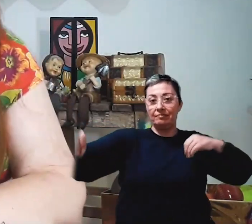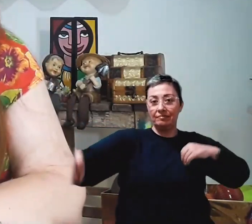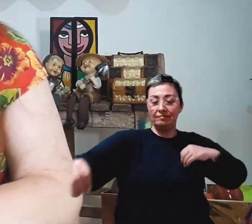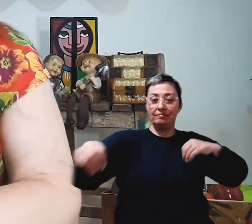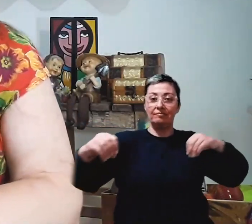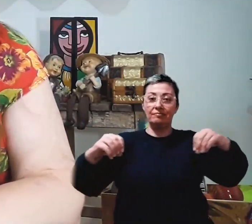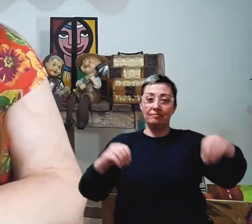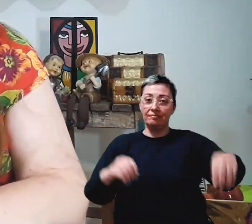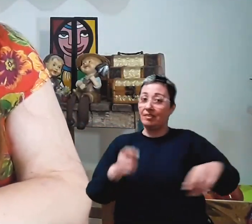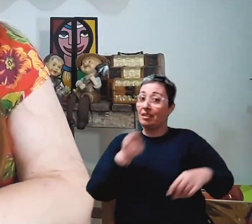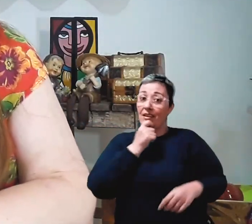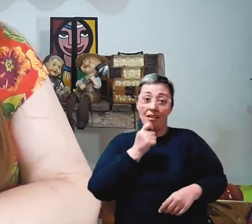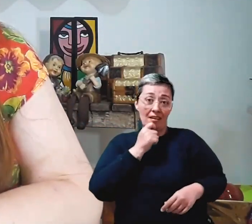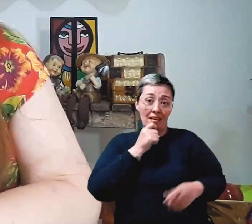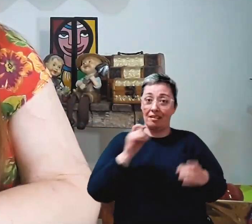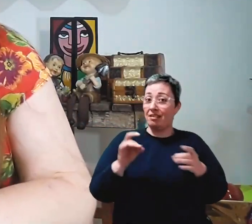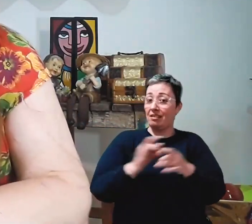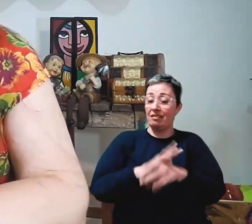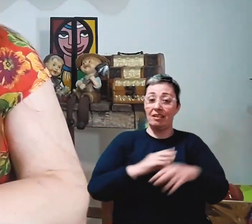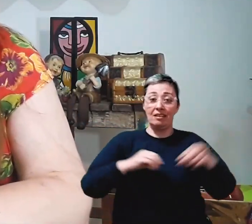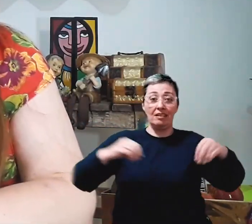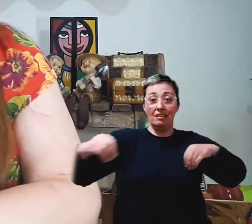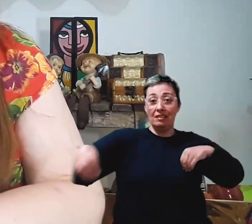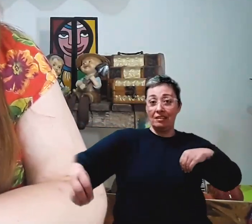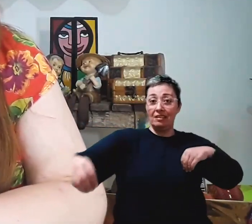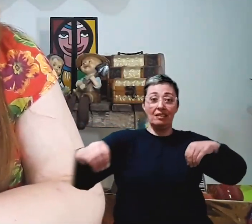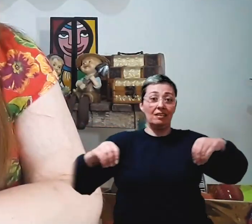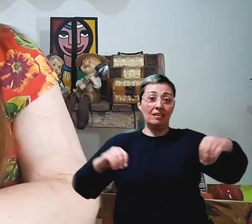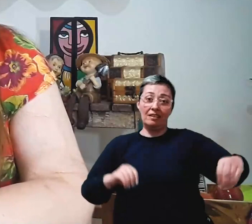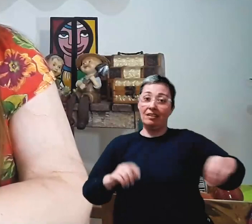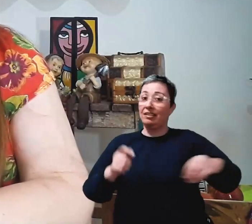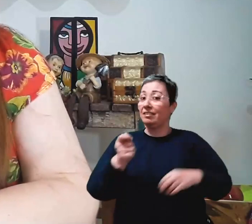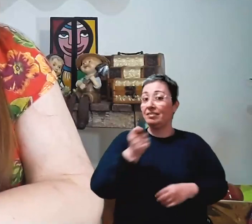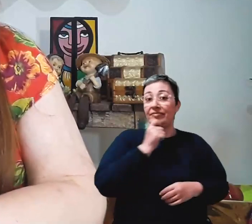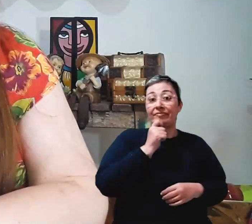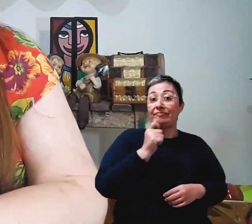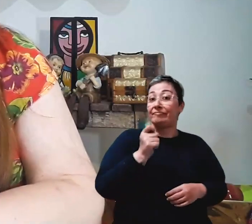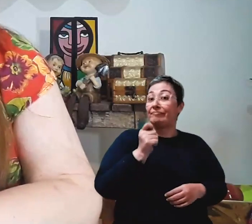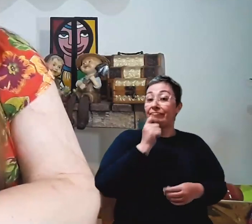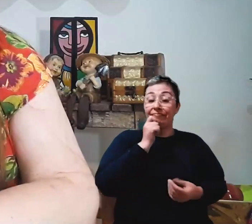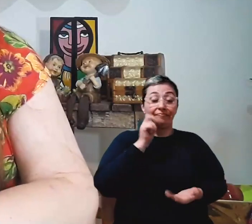ele ainda não chegou. Ele vai, ele vem, ele ainda não